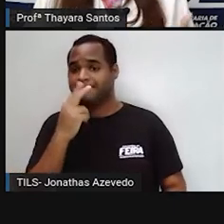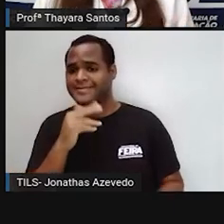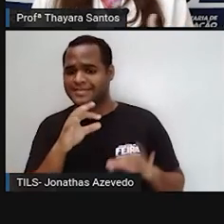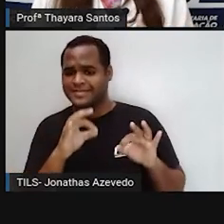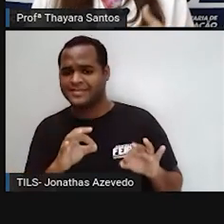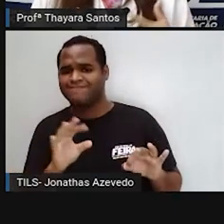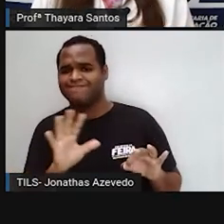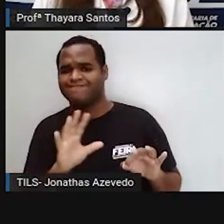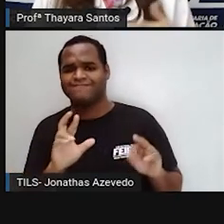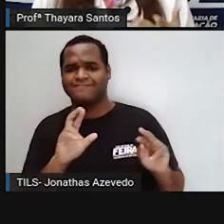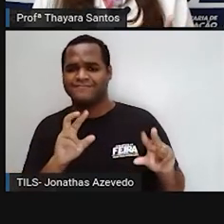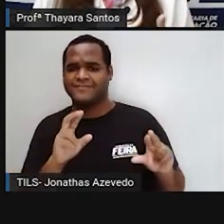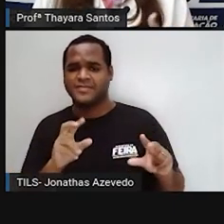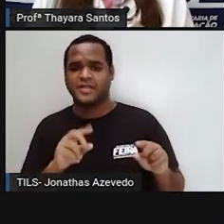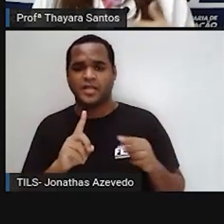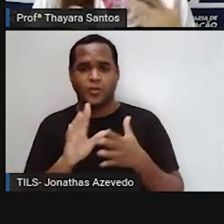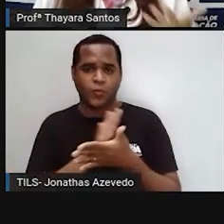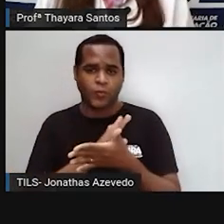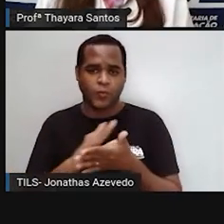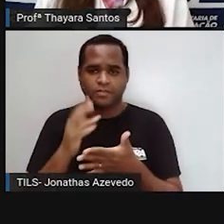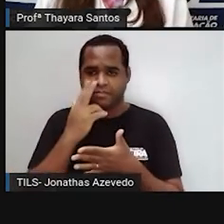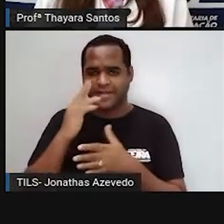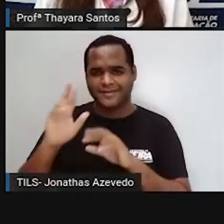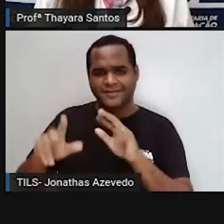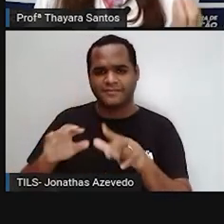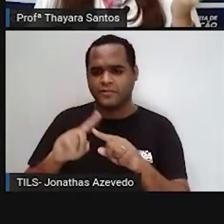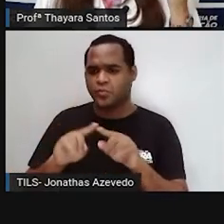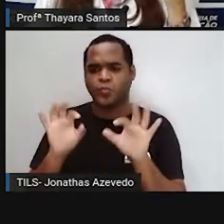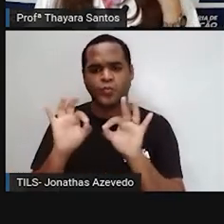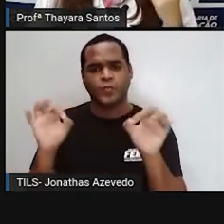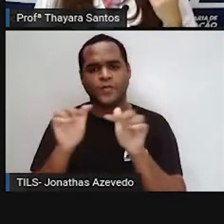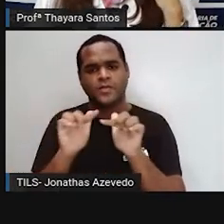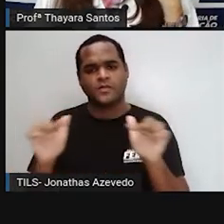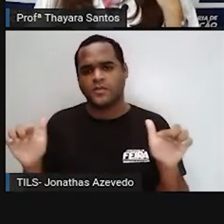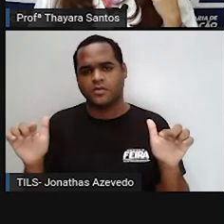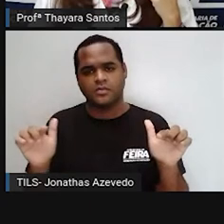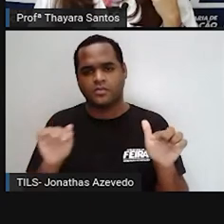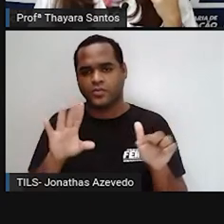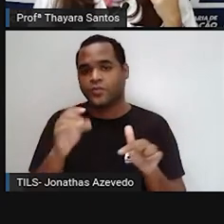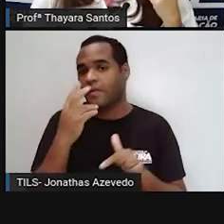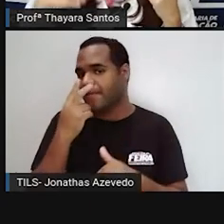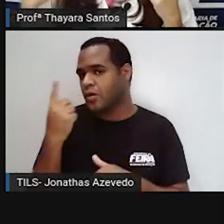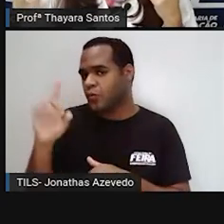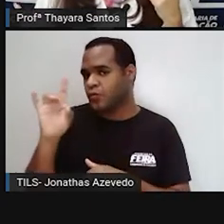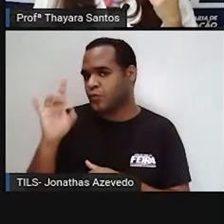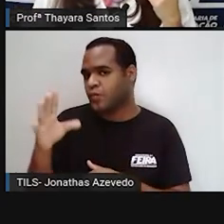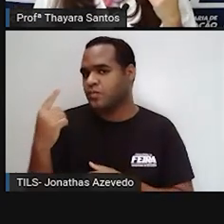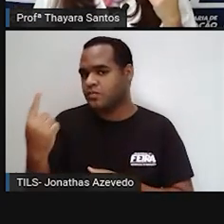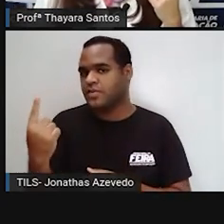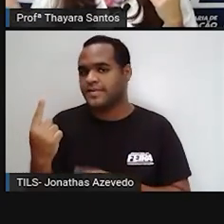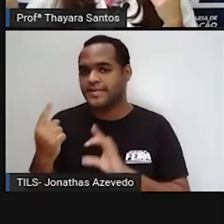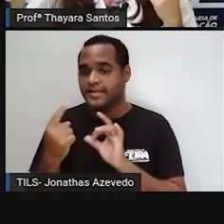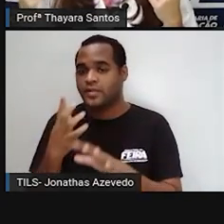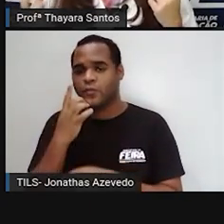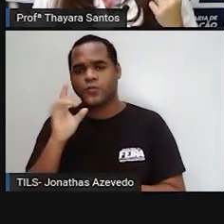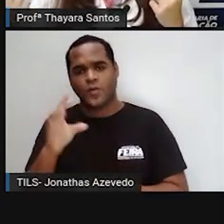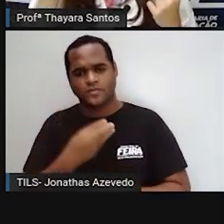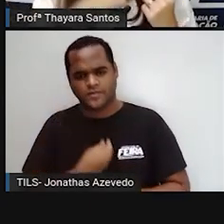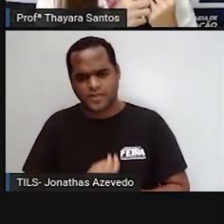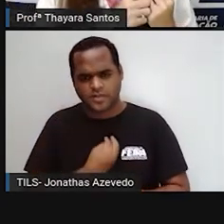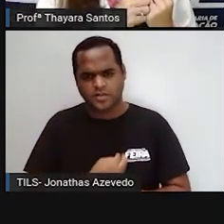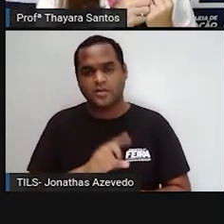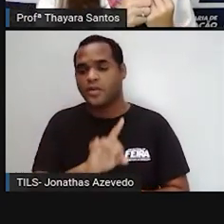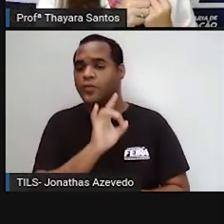é que a diversidade de indivíduos que vão ser gerados é praticamente nula, porque se é somente um organismo que está gerando os seus descendentes, então